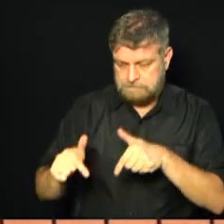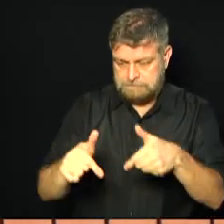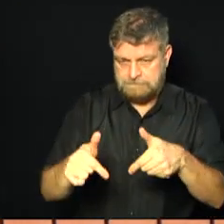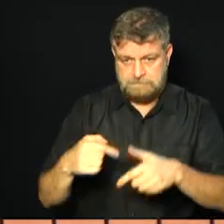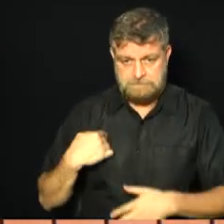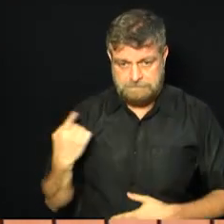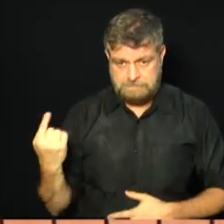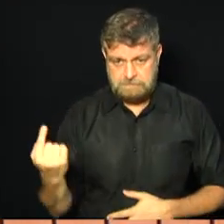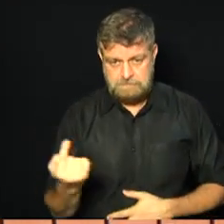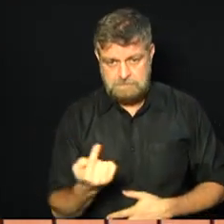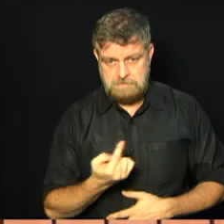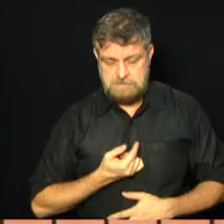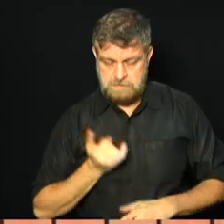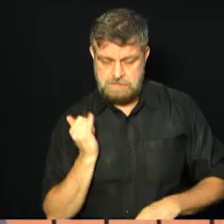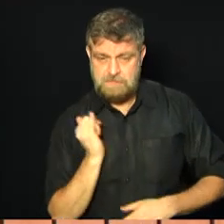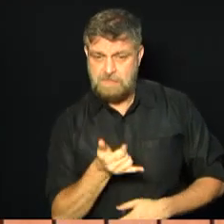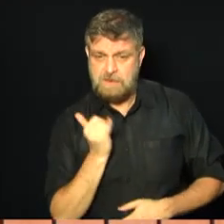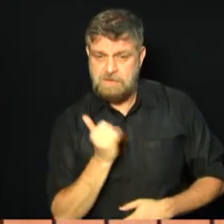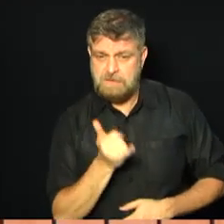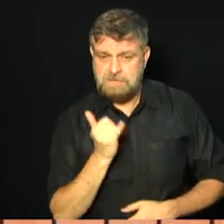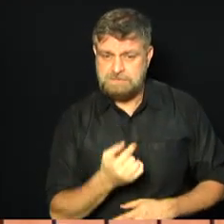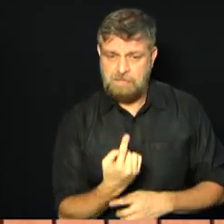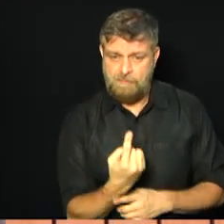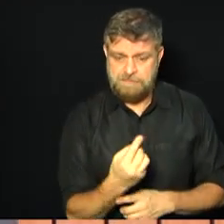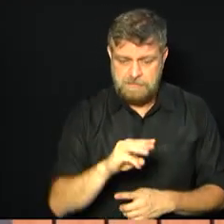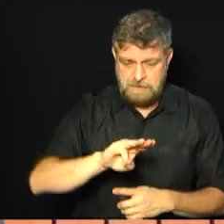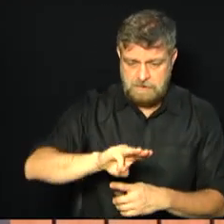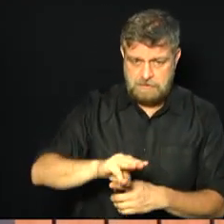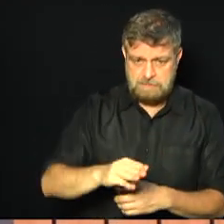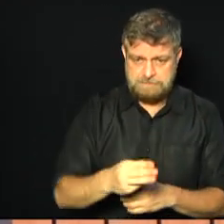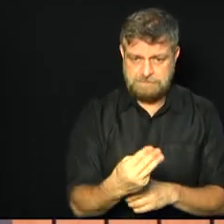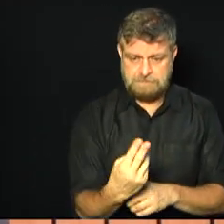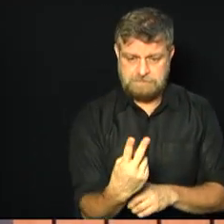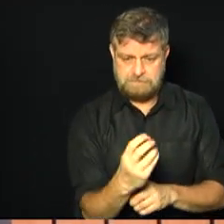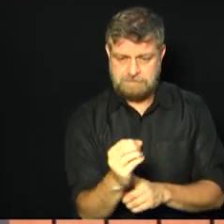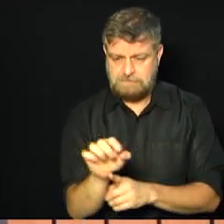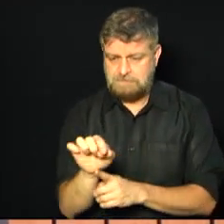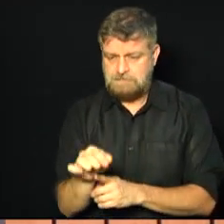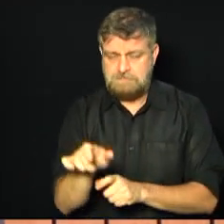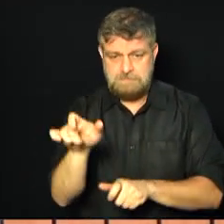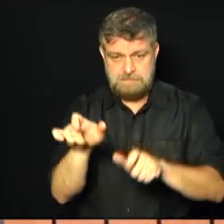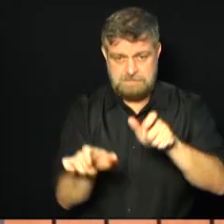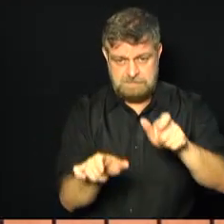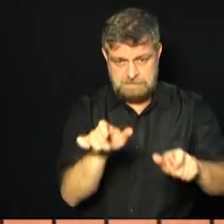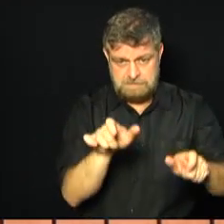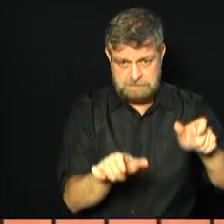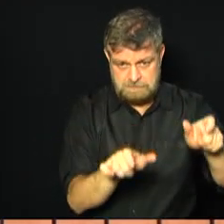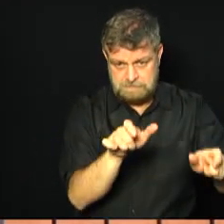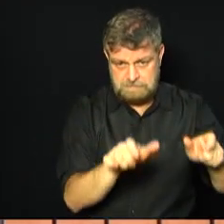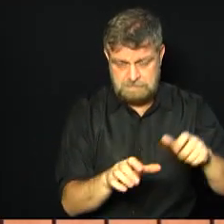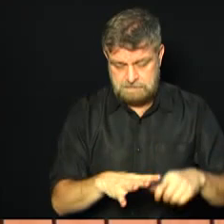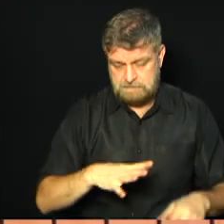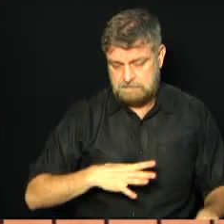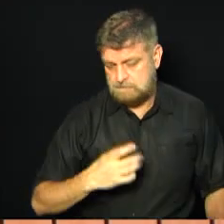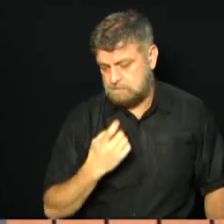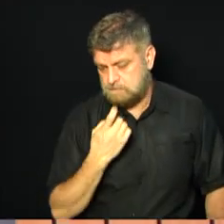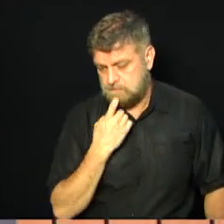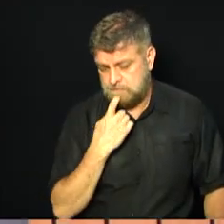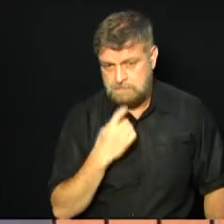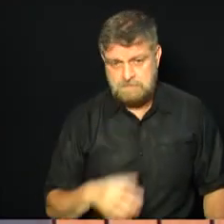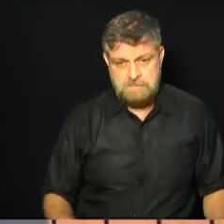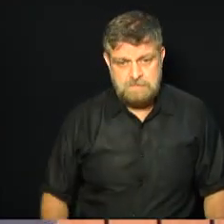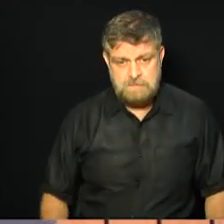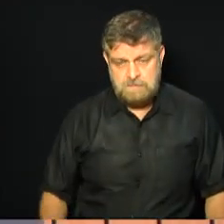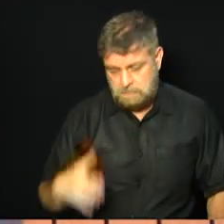falando falávamos mais de 1.200.000. De quando começou essa história de 1.200.000 pessoas no município de Campinas,